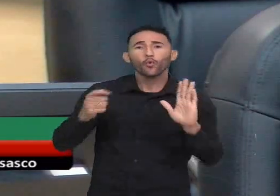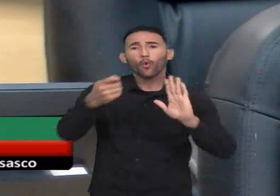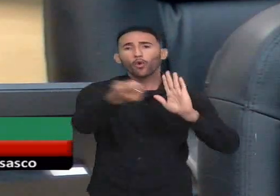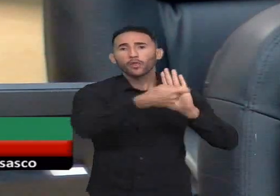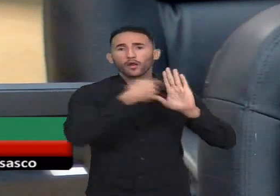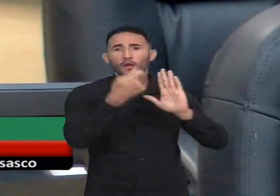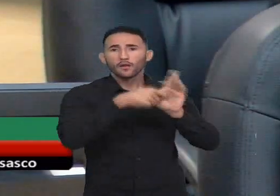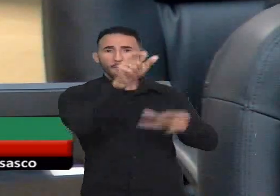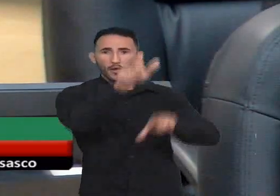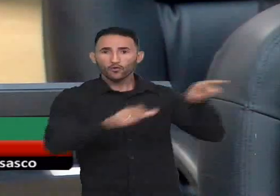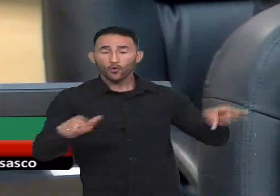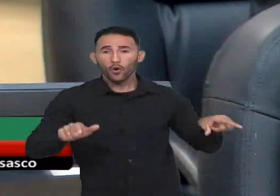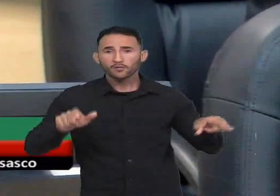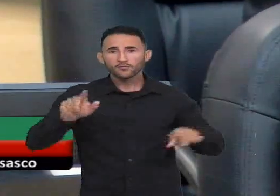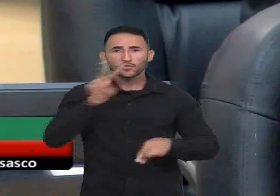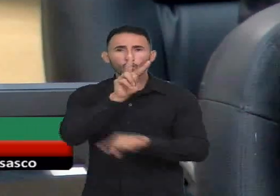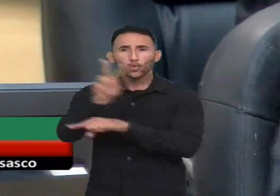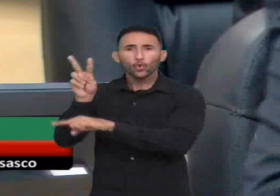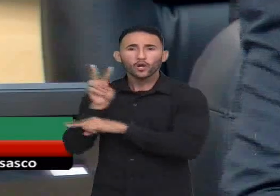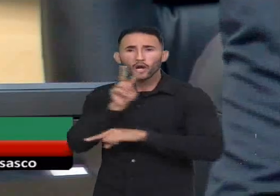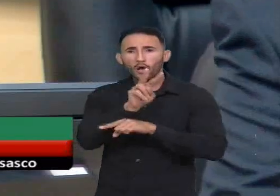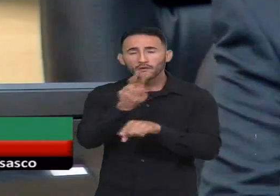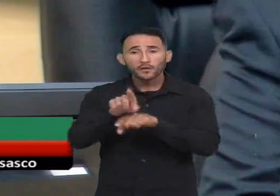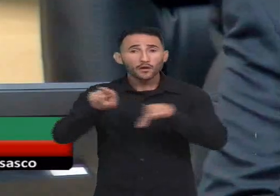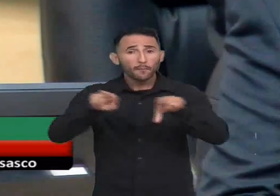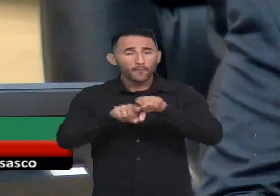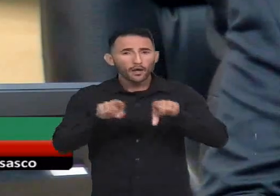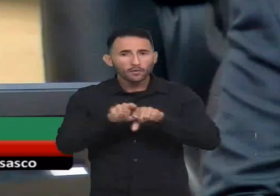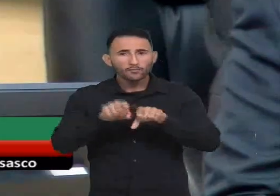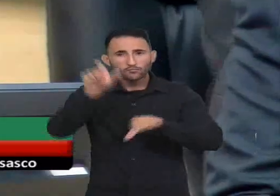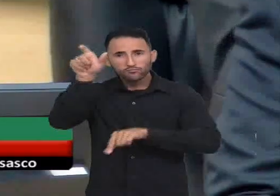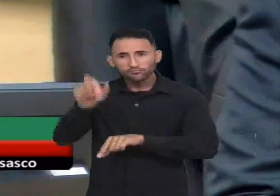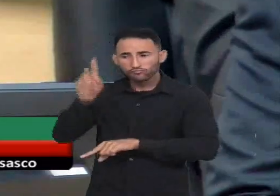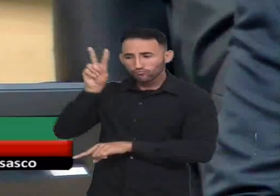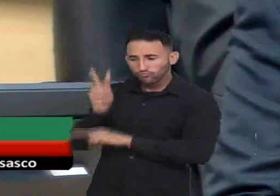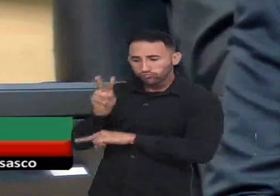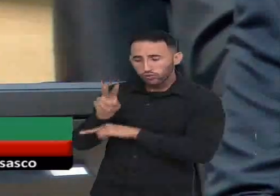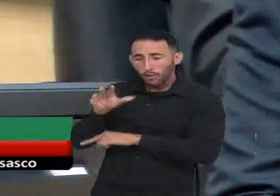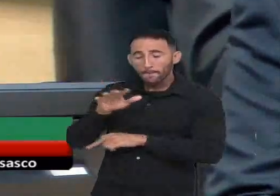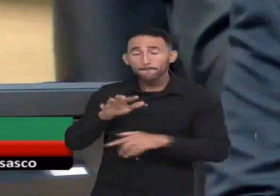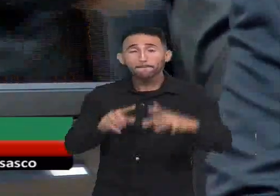segurança desarmada e portaria nos parques públicos de Osasco.